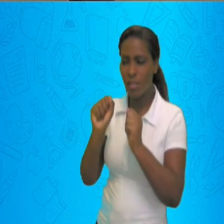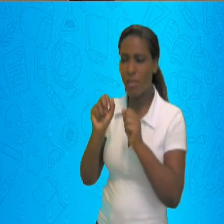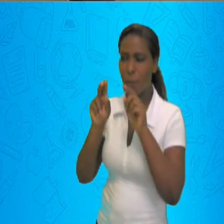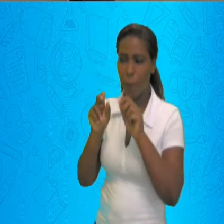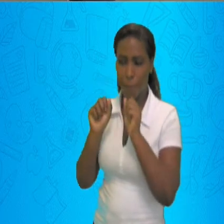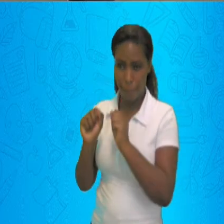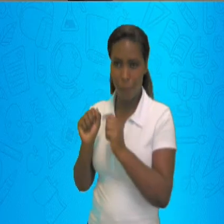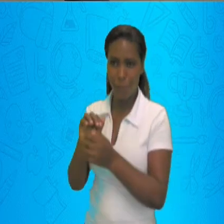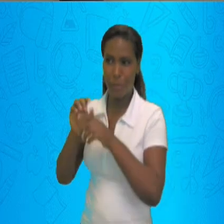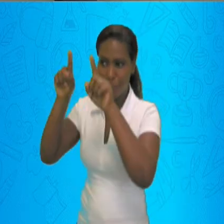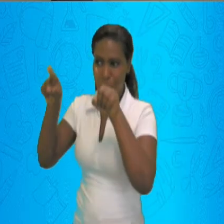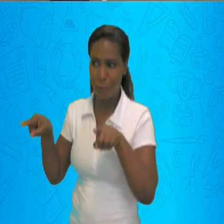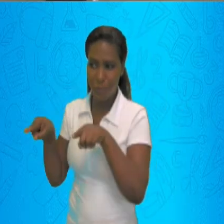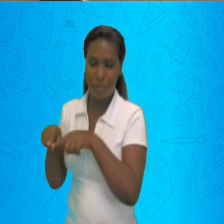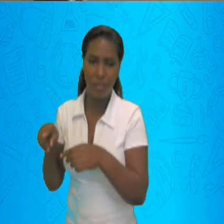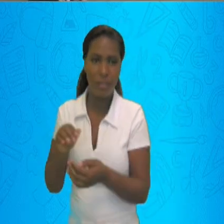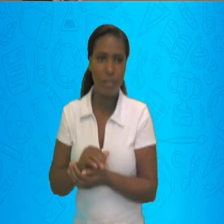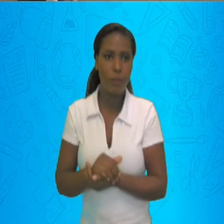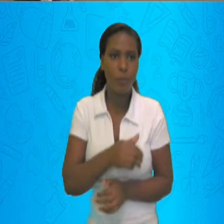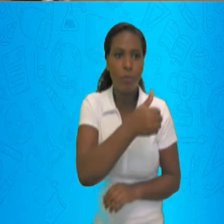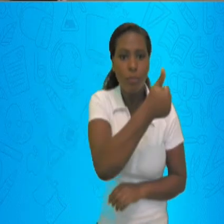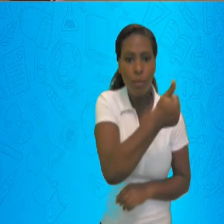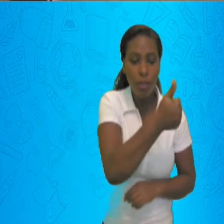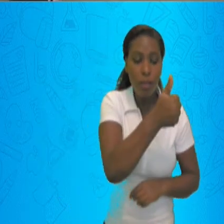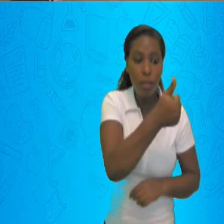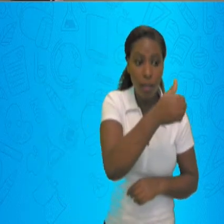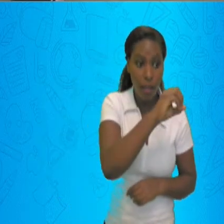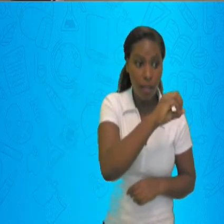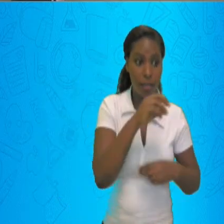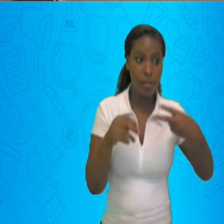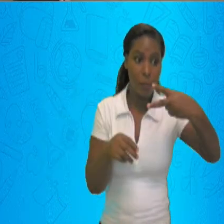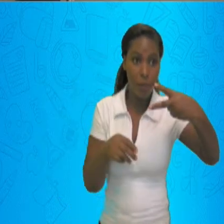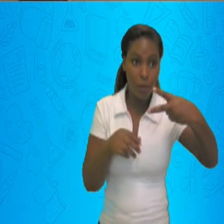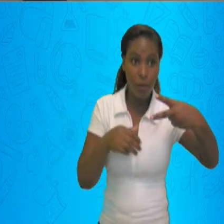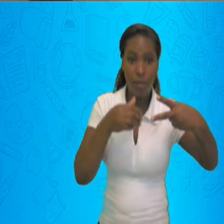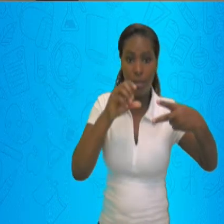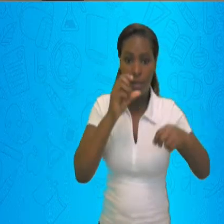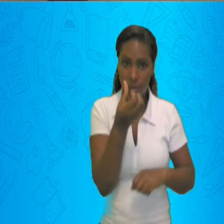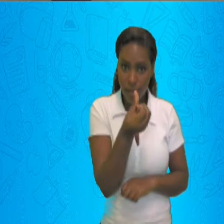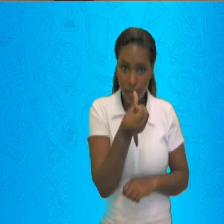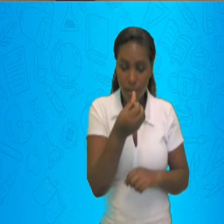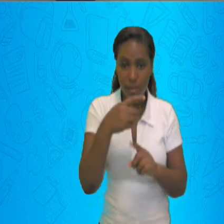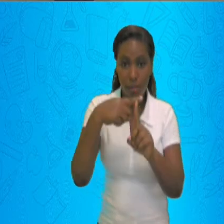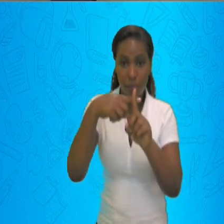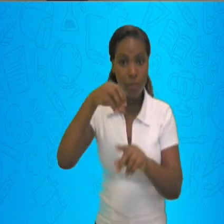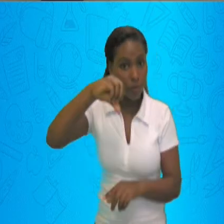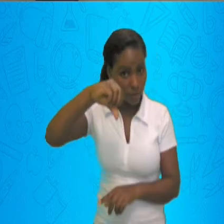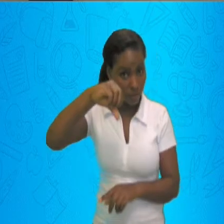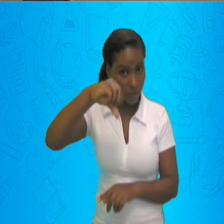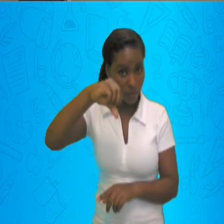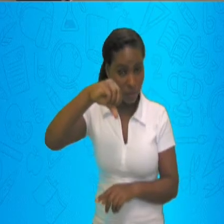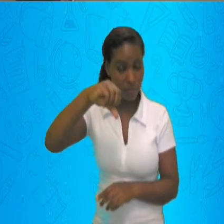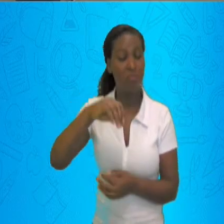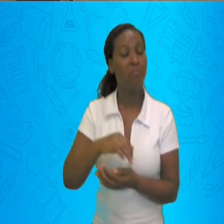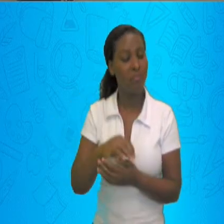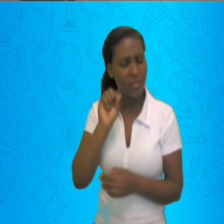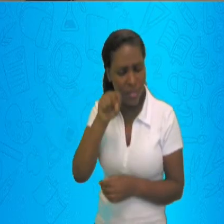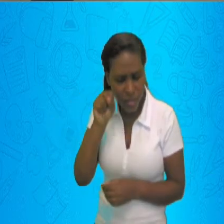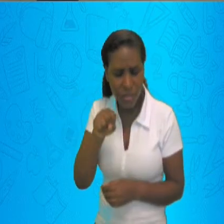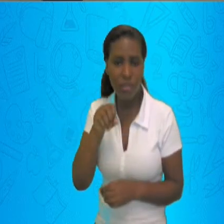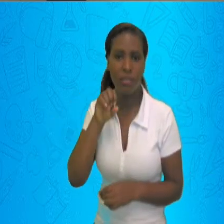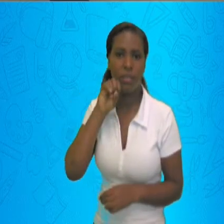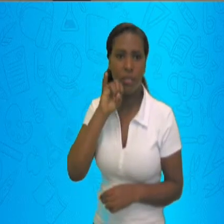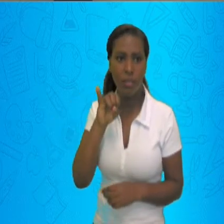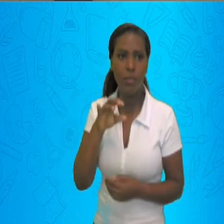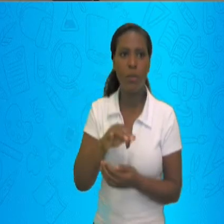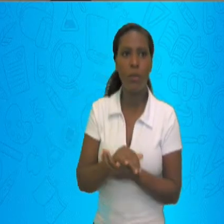6 mais 9? Sim, ele vai ser menor do que 6 mais 9. Se eu colocar o 9 em evidência, o 9 também